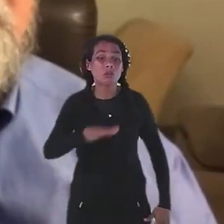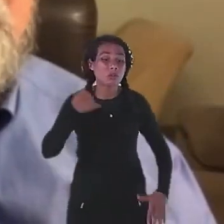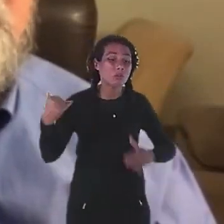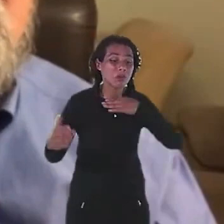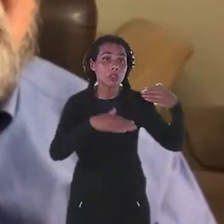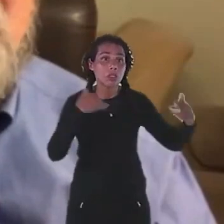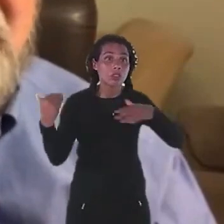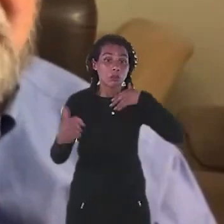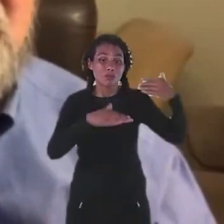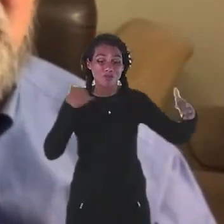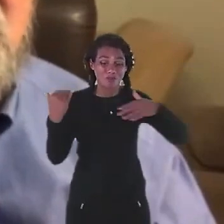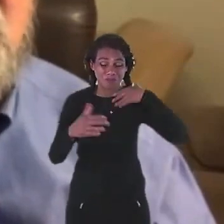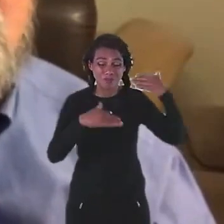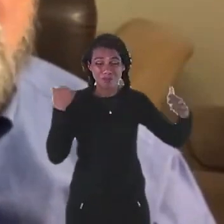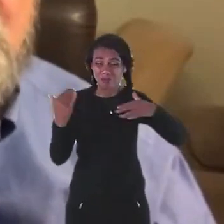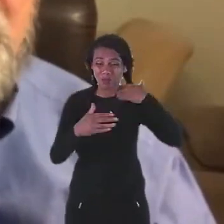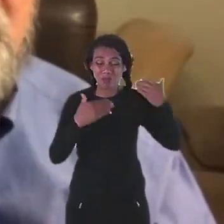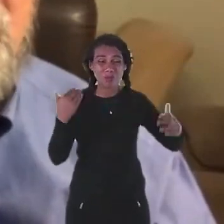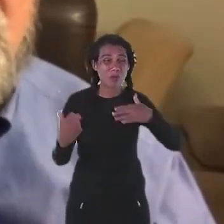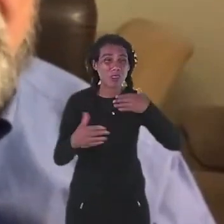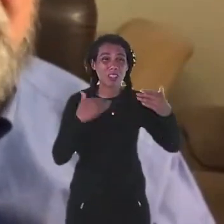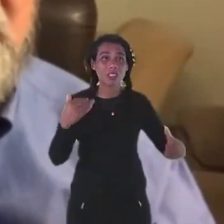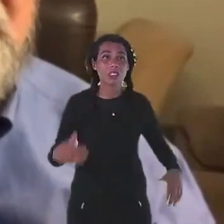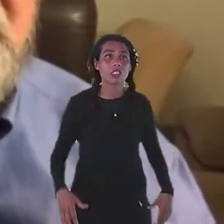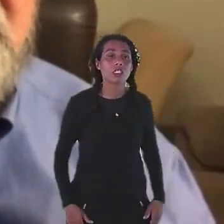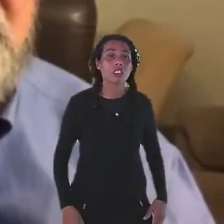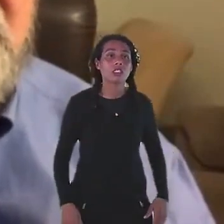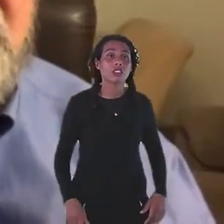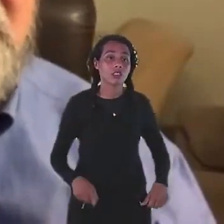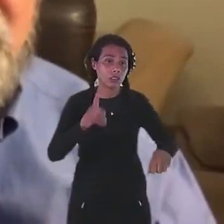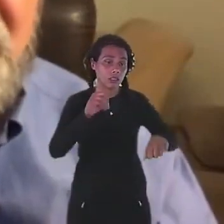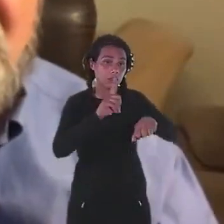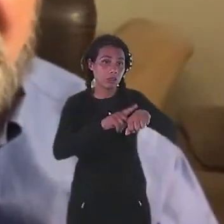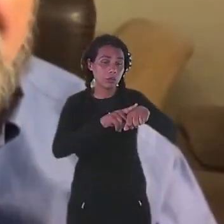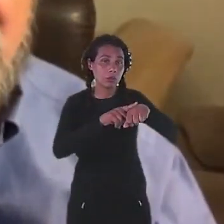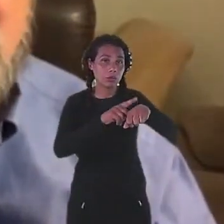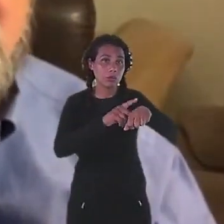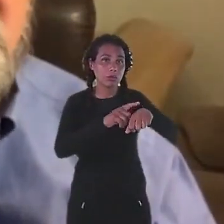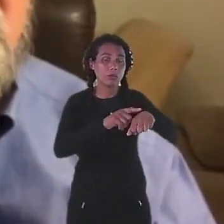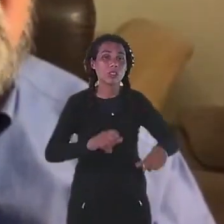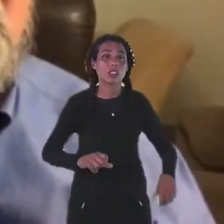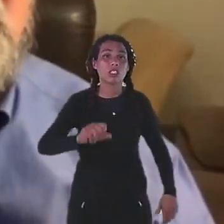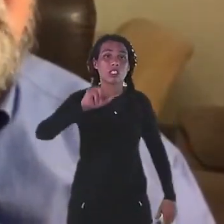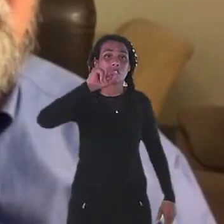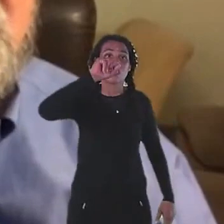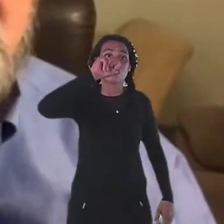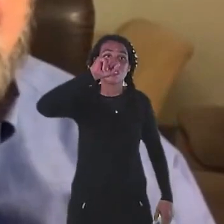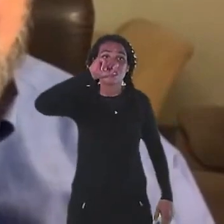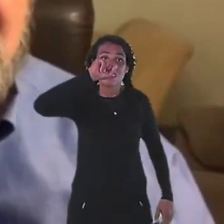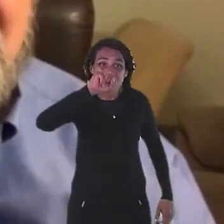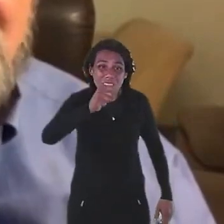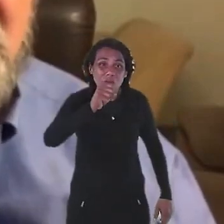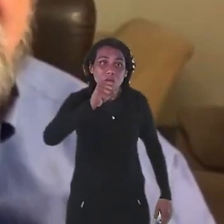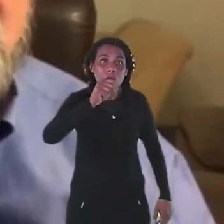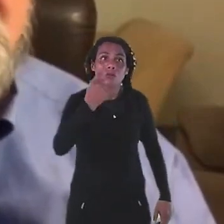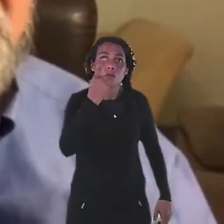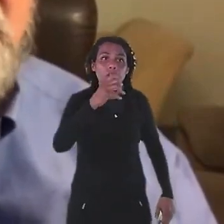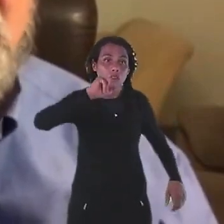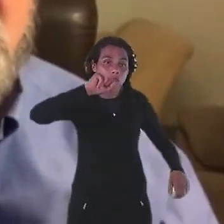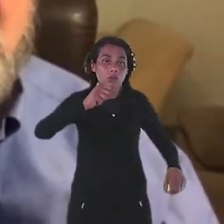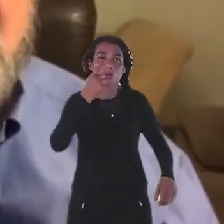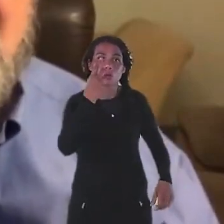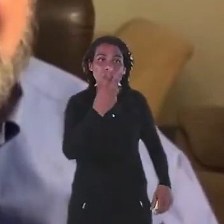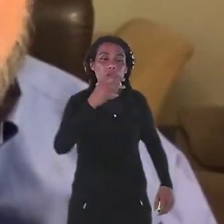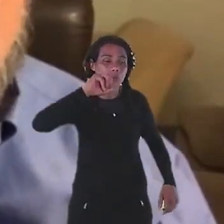e foram se formando camadas de corpos de jovens, né? E eu descrevo no começo desse livro, desse